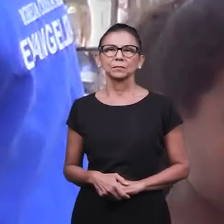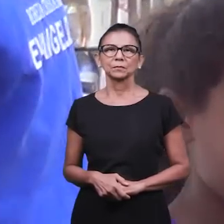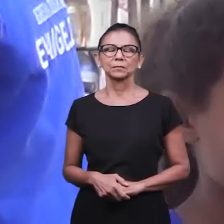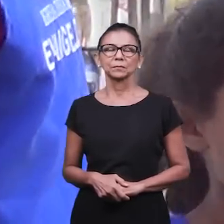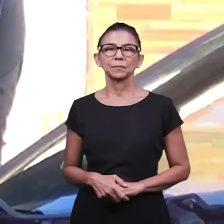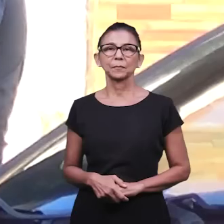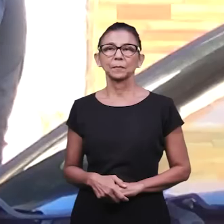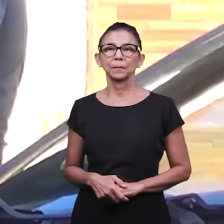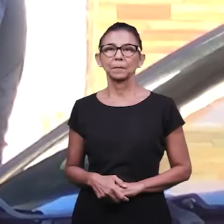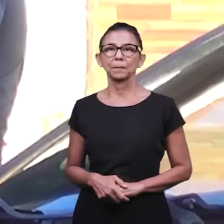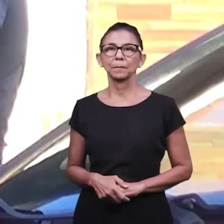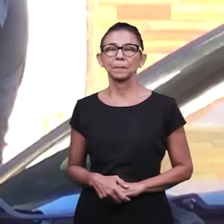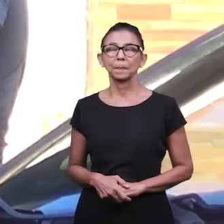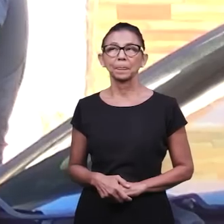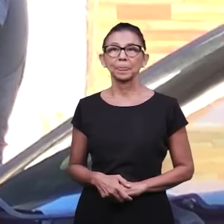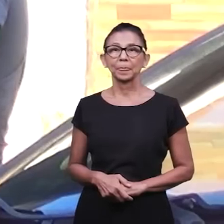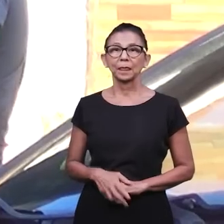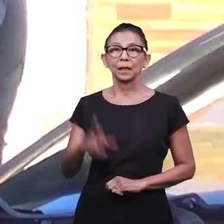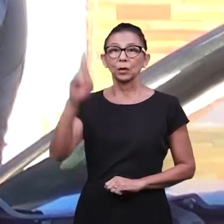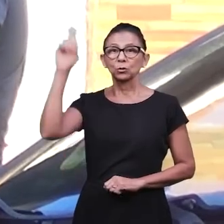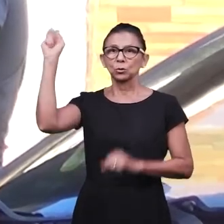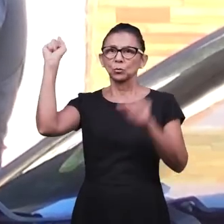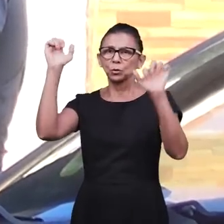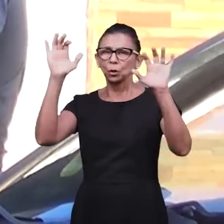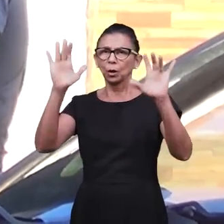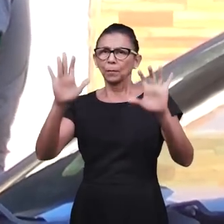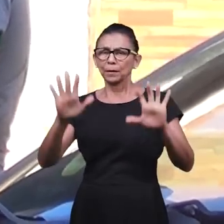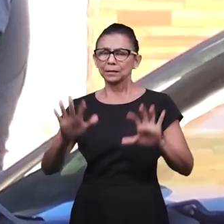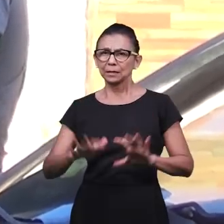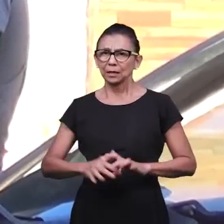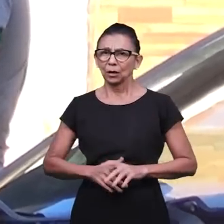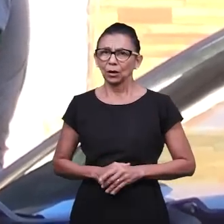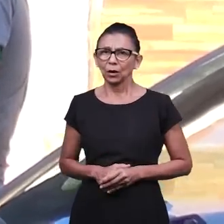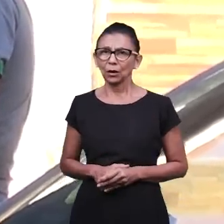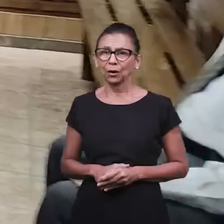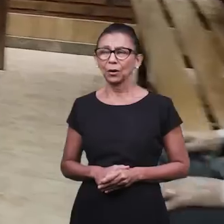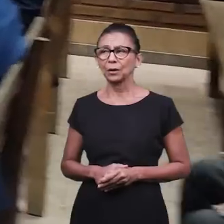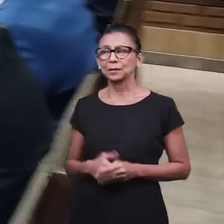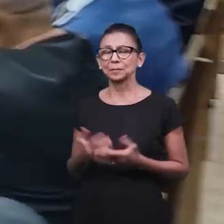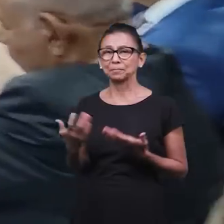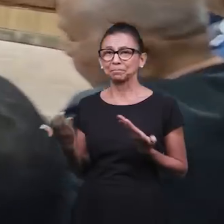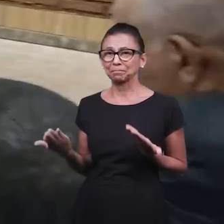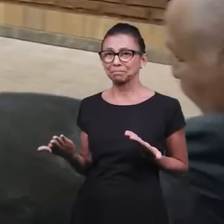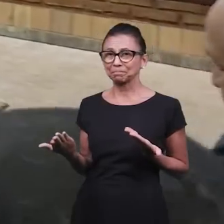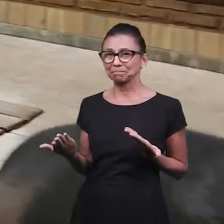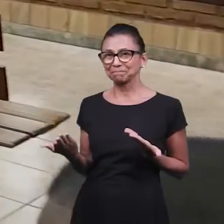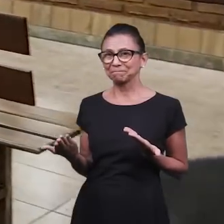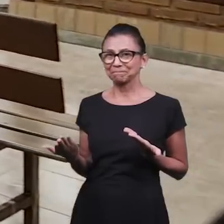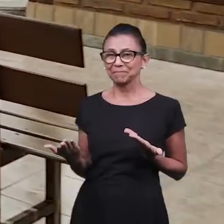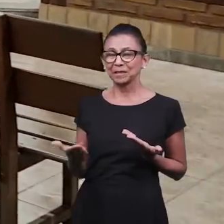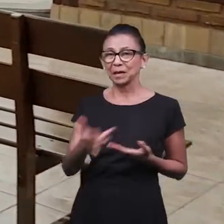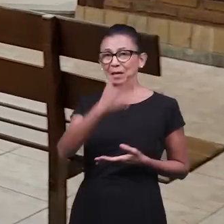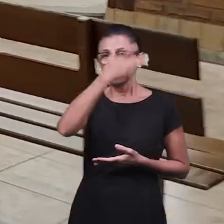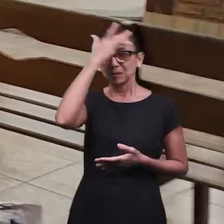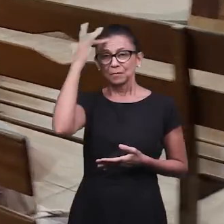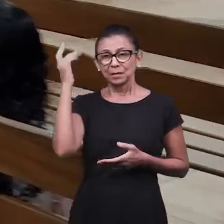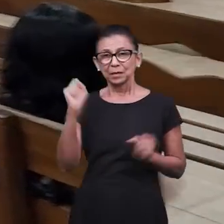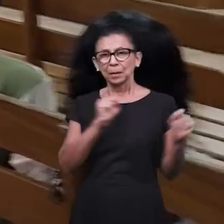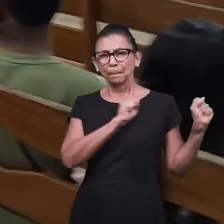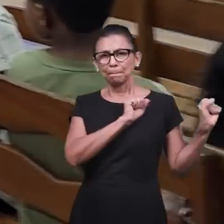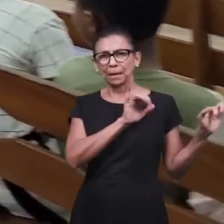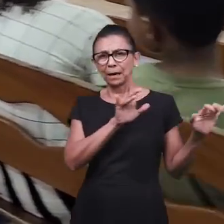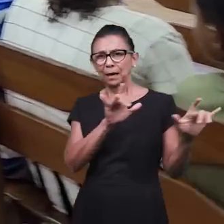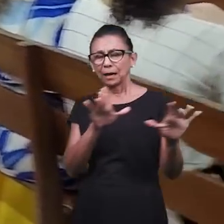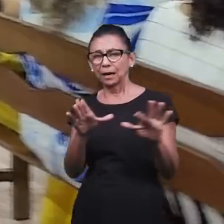O Senhor deu uma grande bênção, pois cadeados foram quebrados e portas abertas, e muitos convidados participaram do